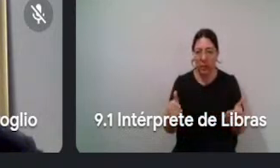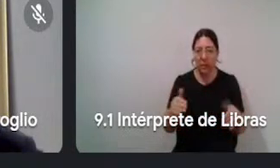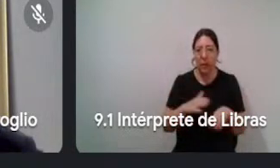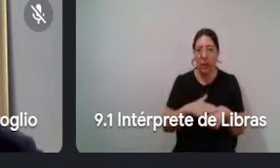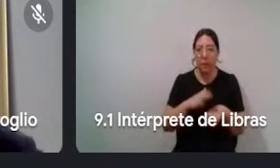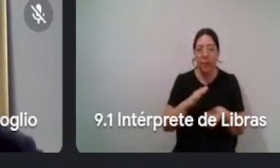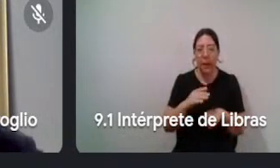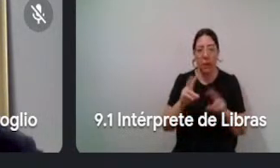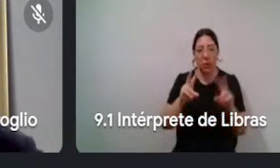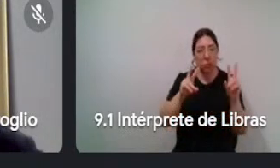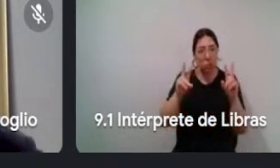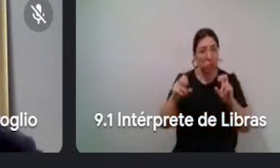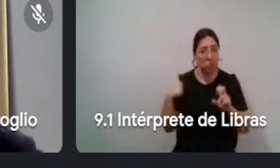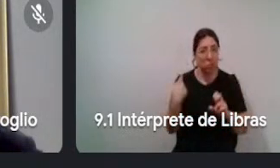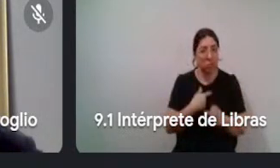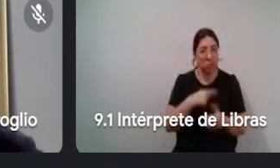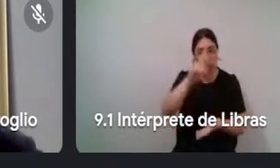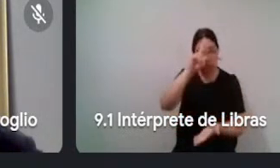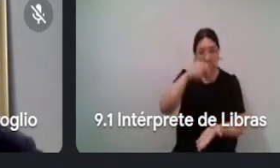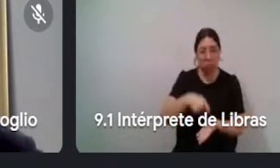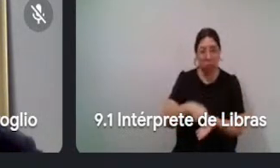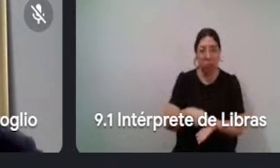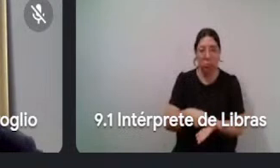gente decidir aqui,